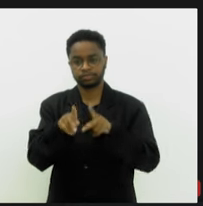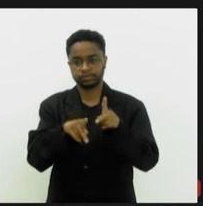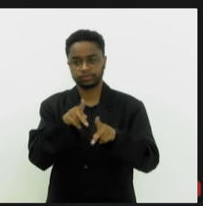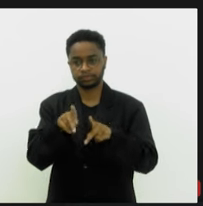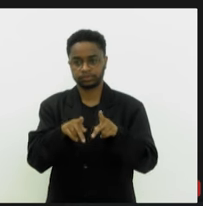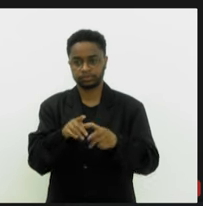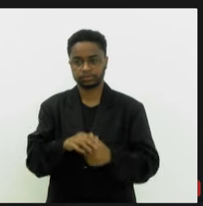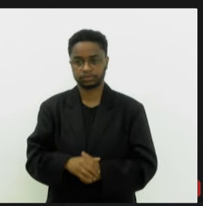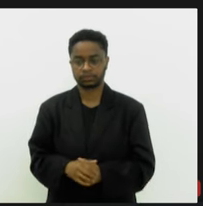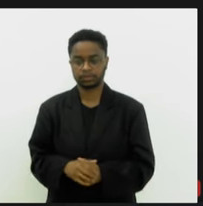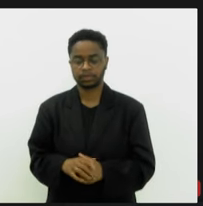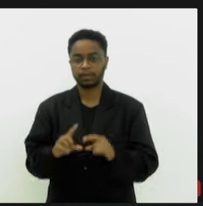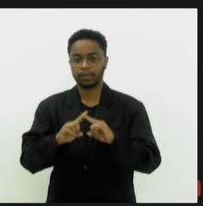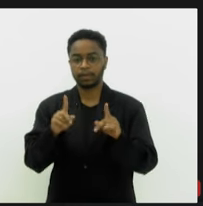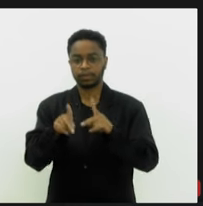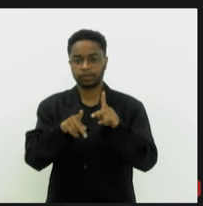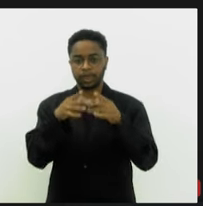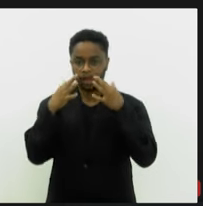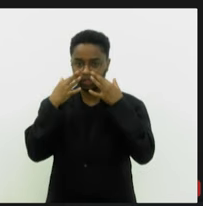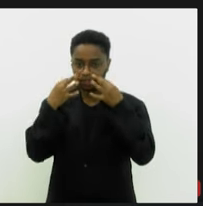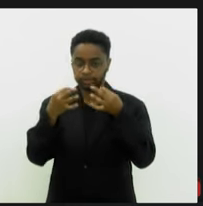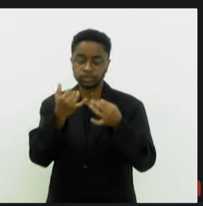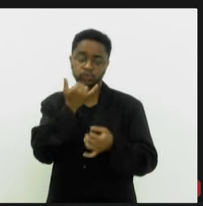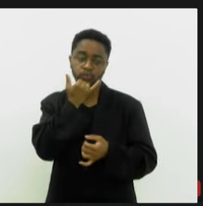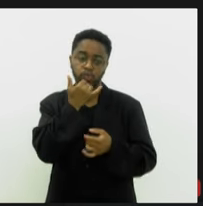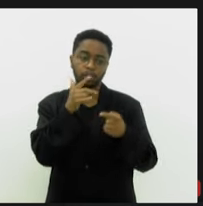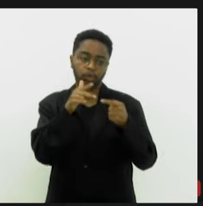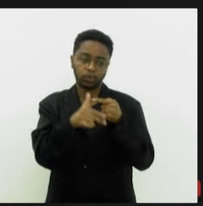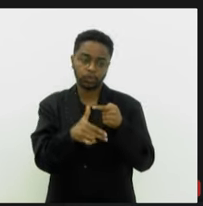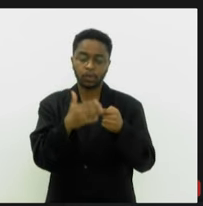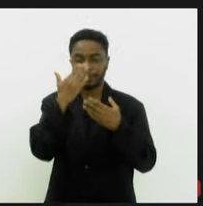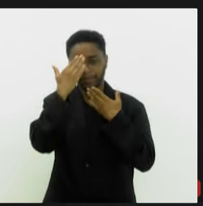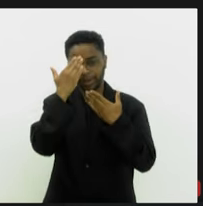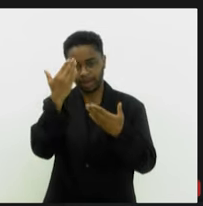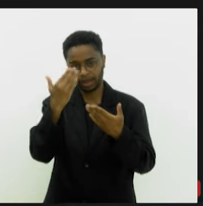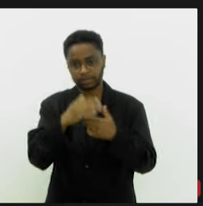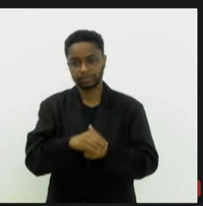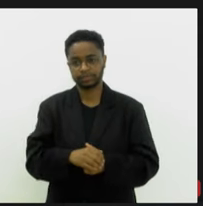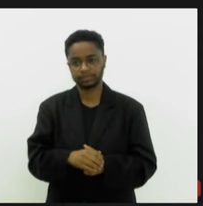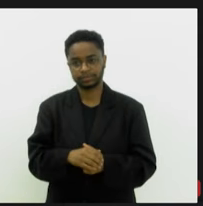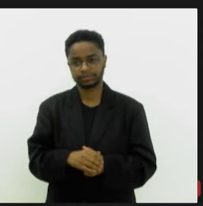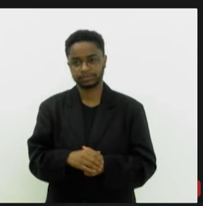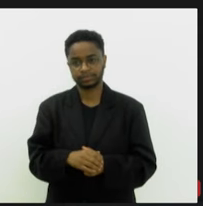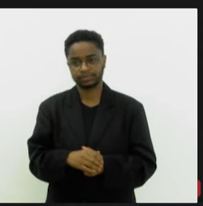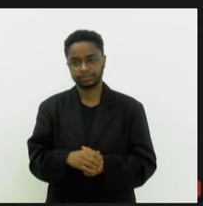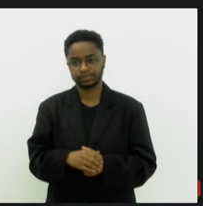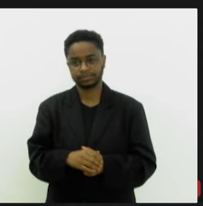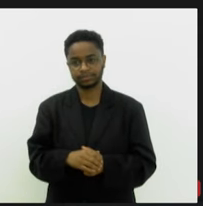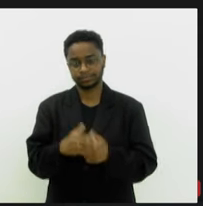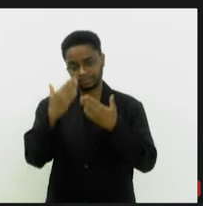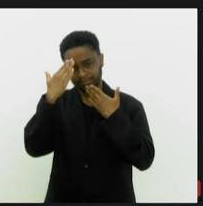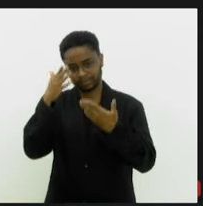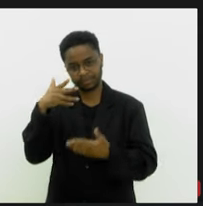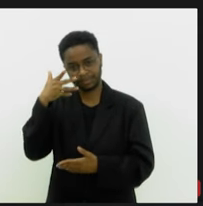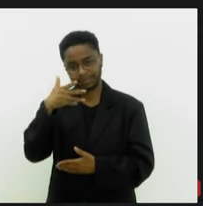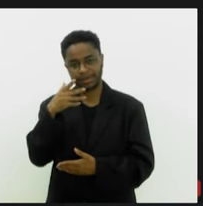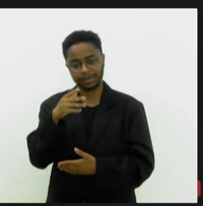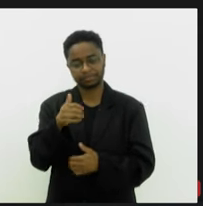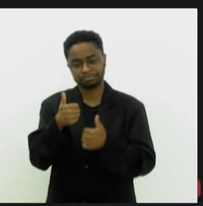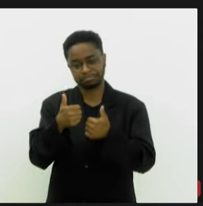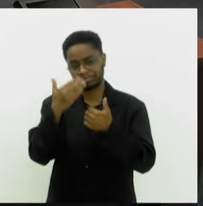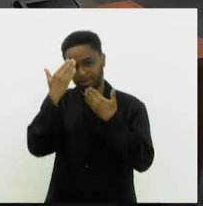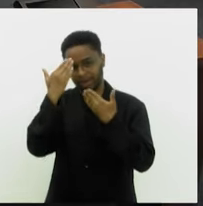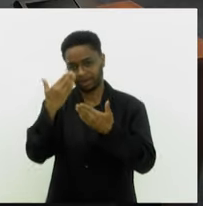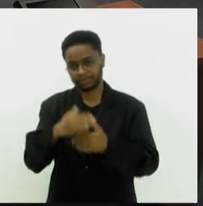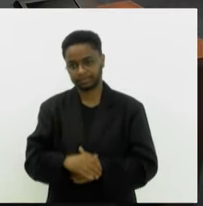muito lenta. Muito obrigado, deputado. Desculpe incomodá-la. Muito obrigado pelas suas palavras tão simpáticas. Obrigado.